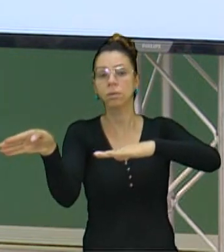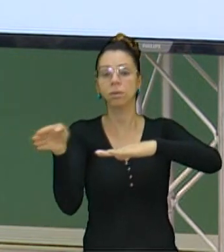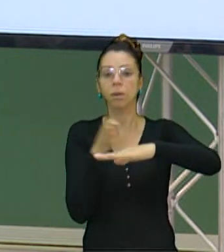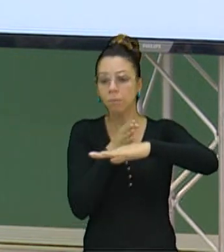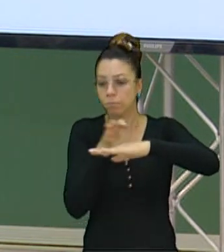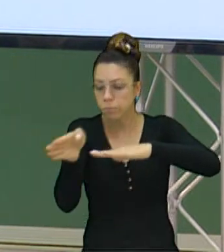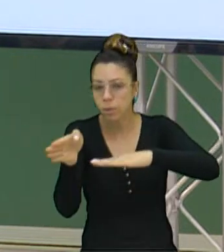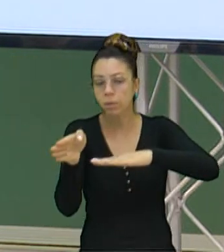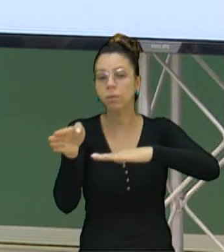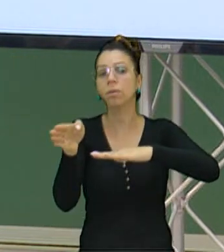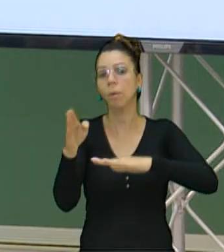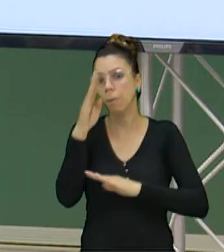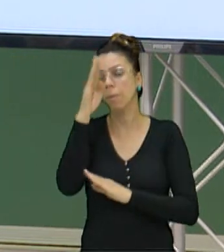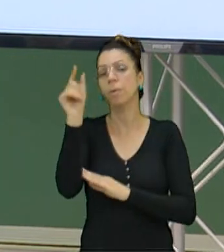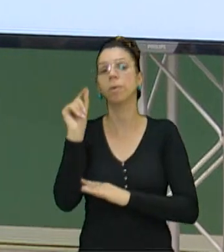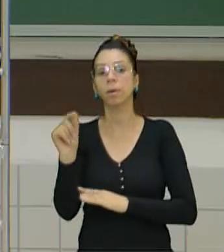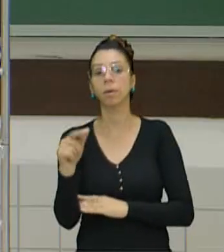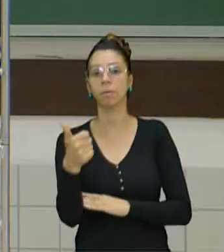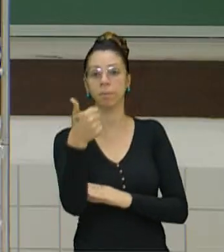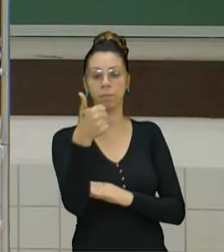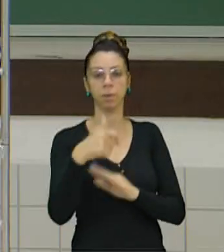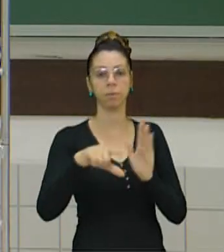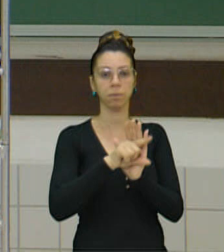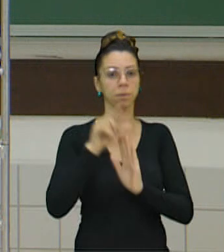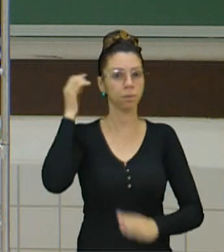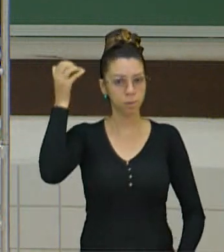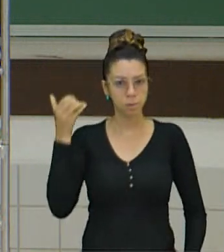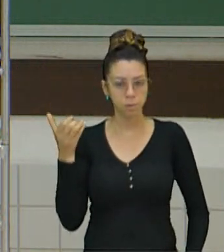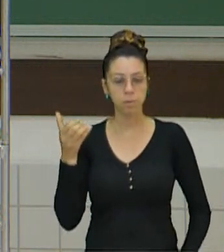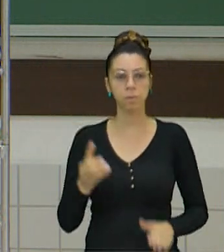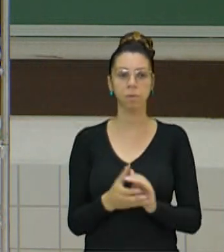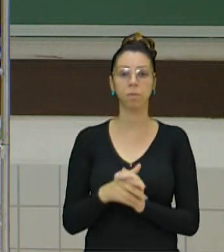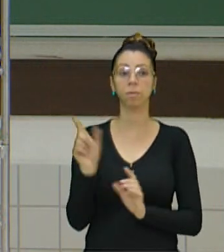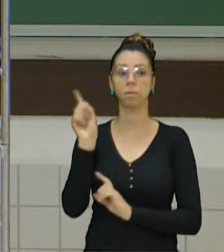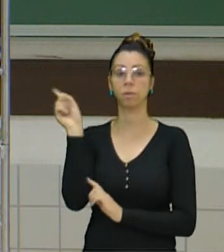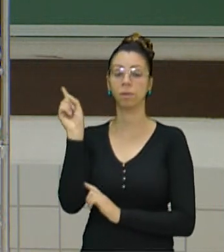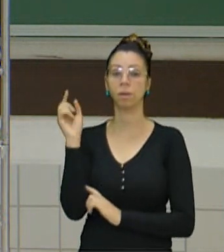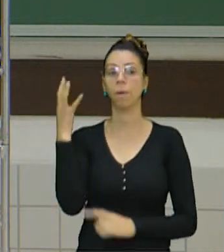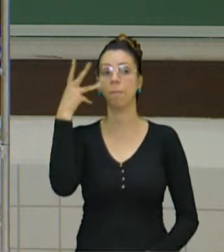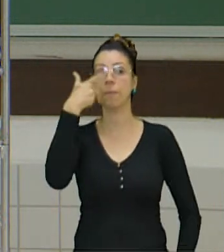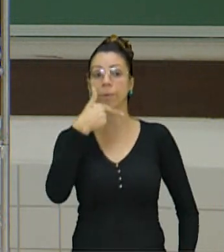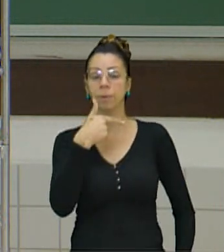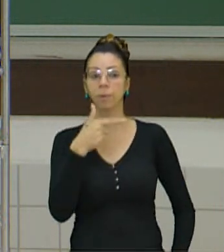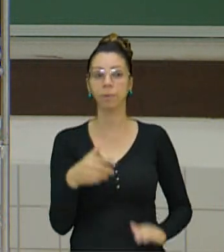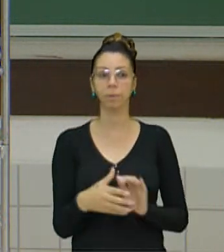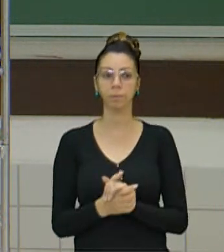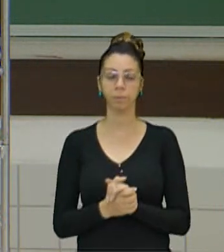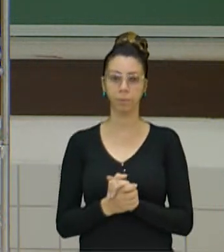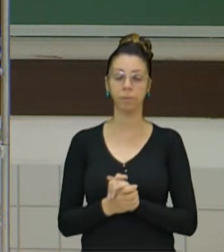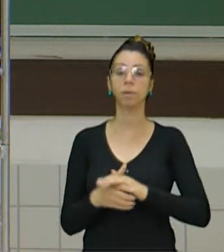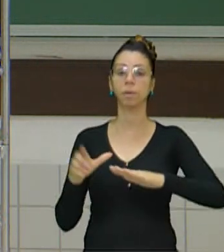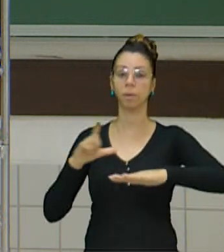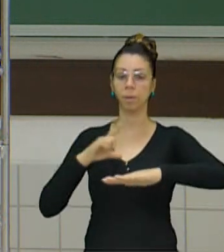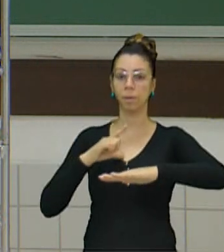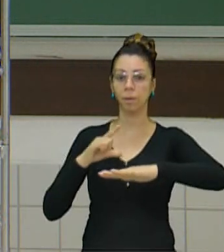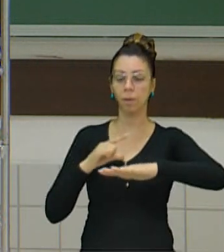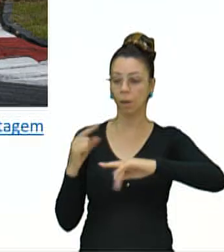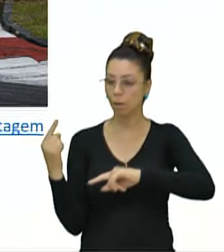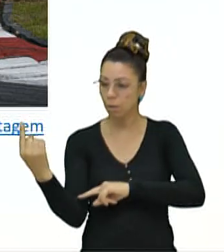estaria obedecendo a primeira lei de Newton, certo? Então, nesse caso, olha que coisa linda aqui, ó. Tem a força centrípeta